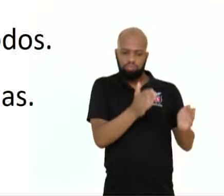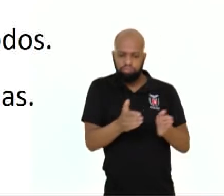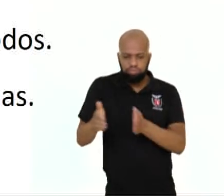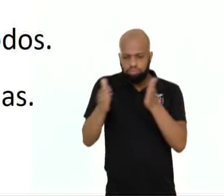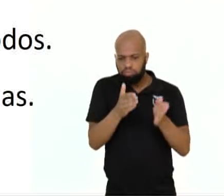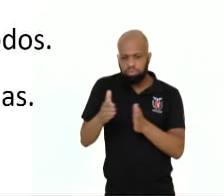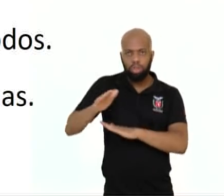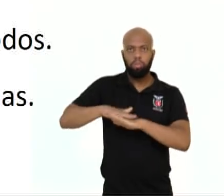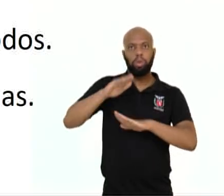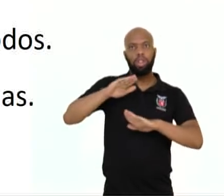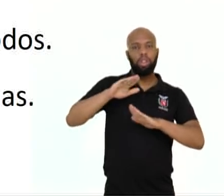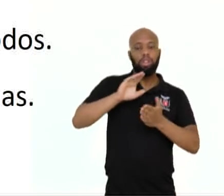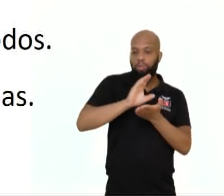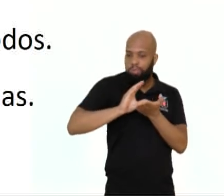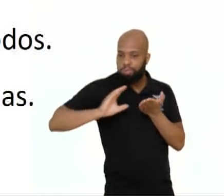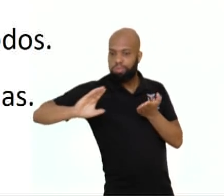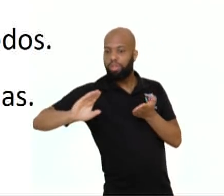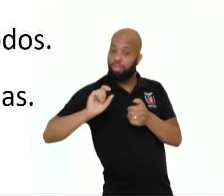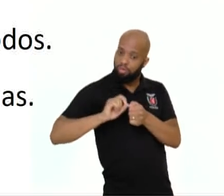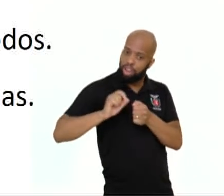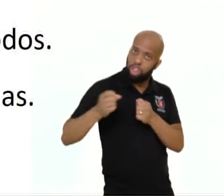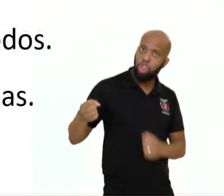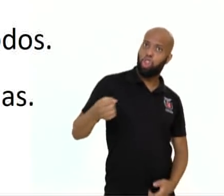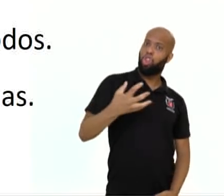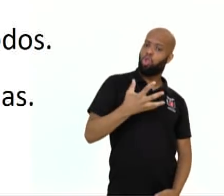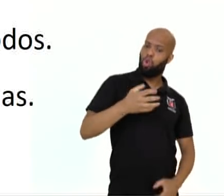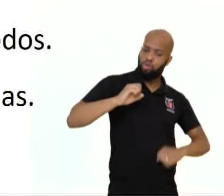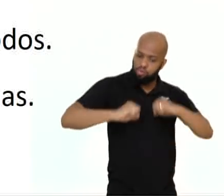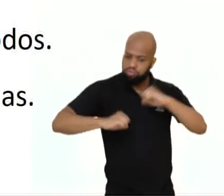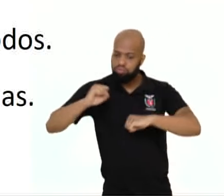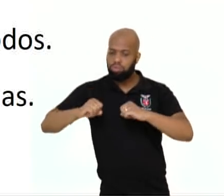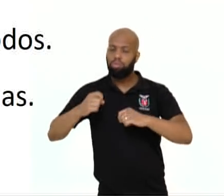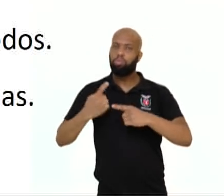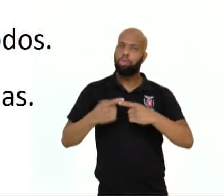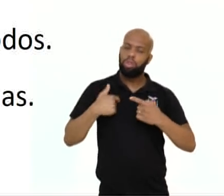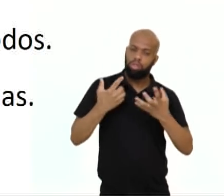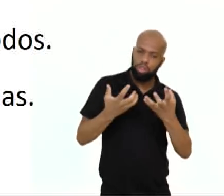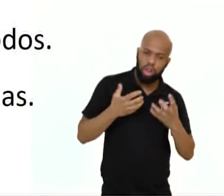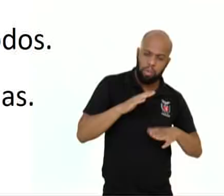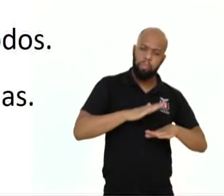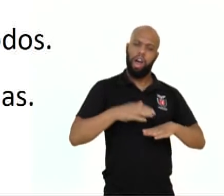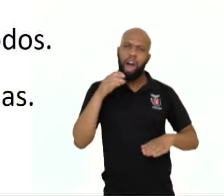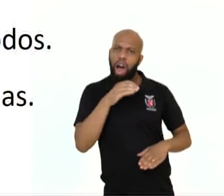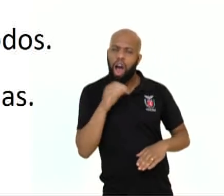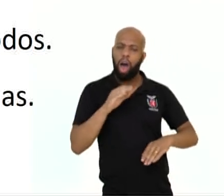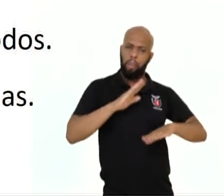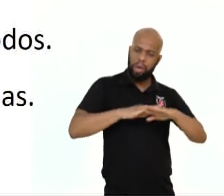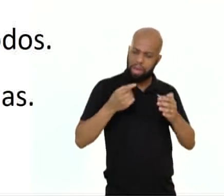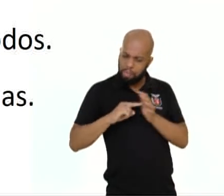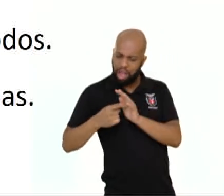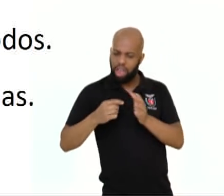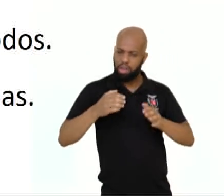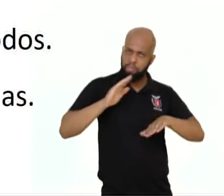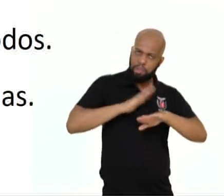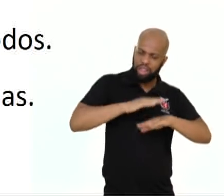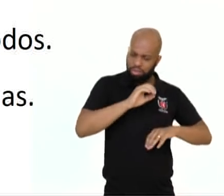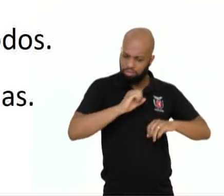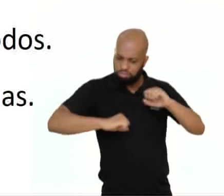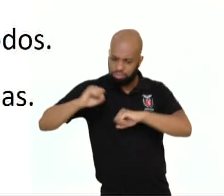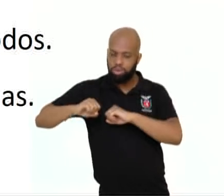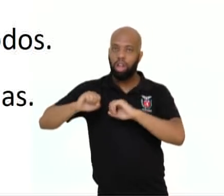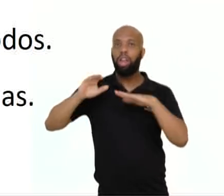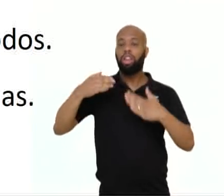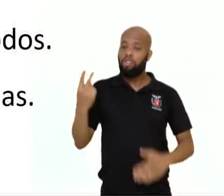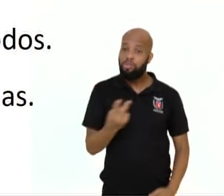Então, vamos investir em produção de novas máquinas. Eu quero mais máquinas, eu quero mais eficientes, com diferentes funções. Então, aqui, ó, valorizou a